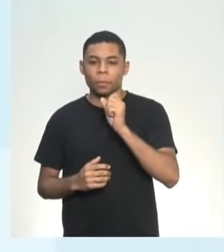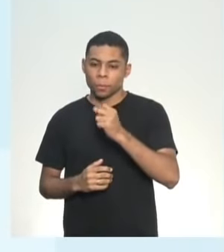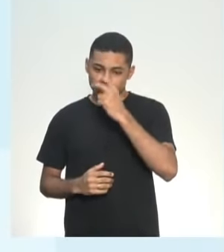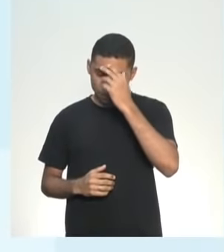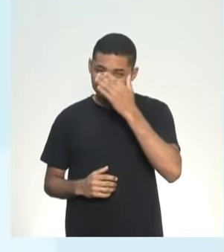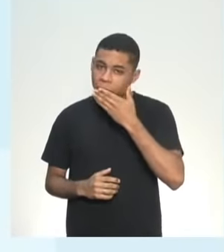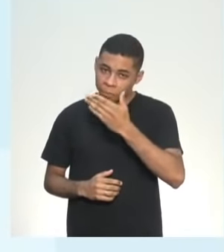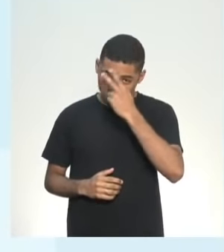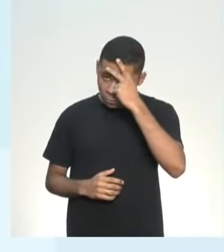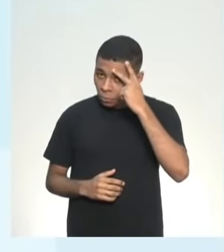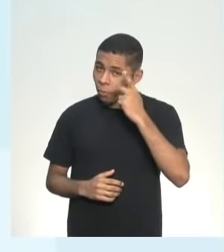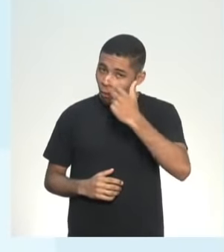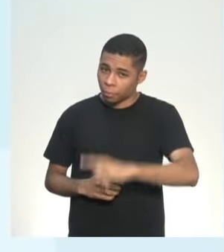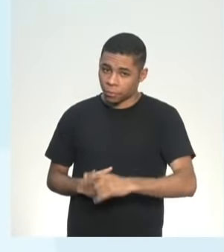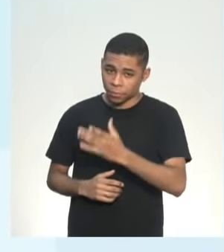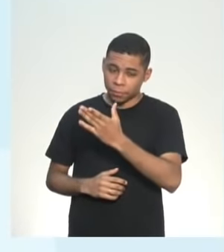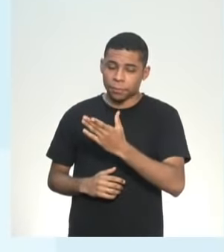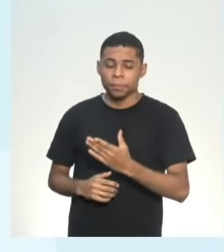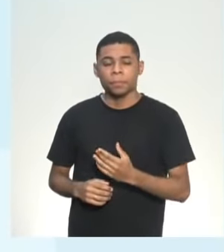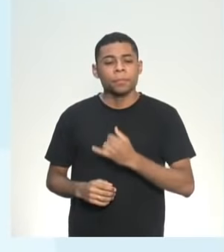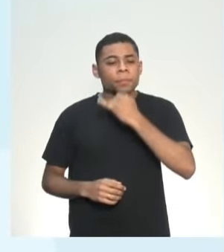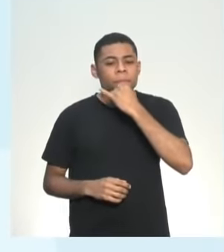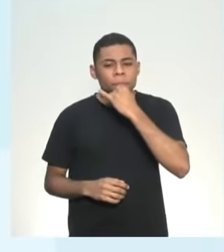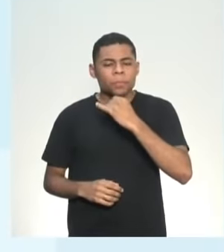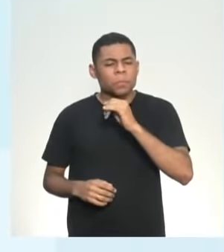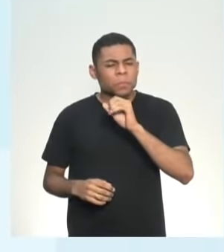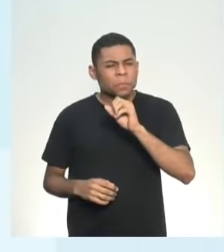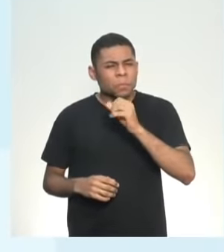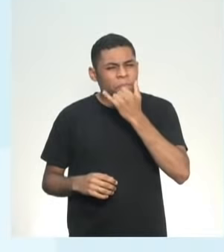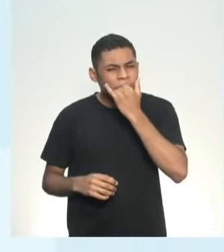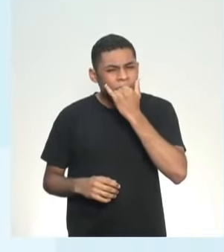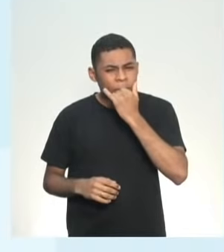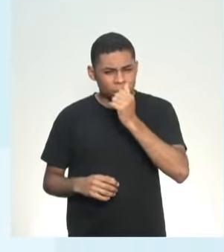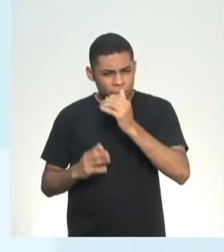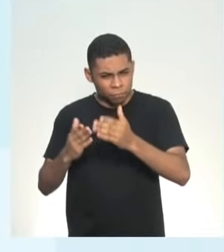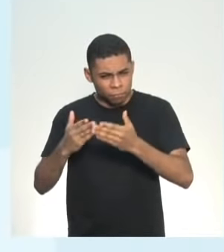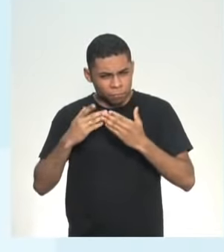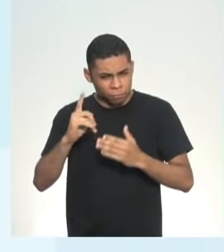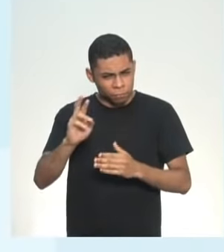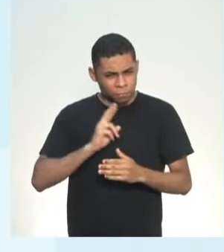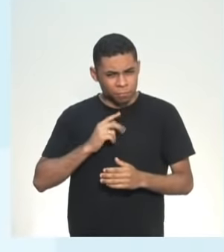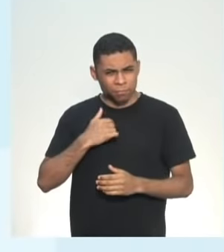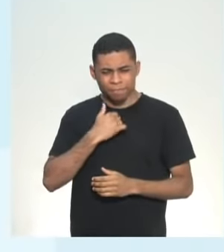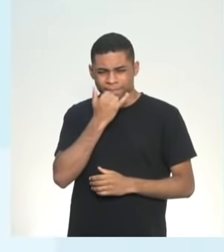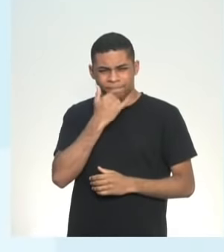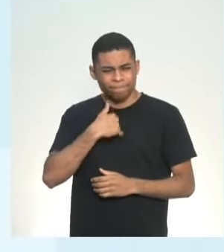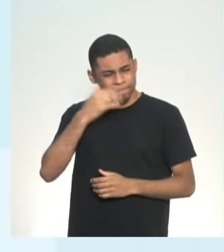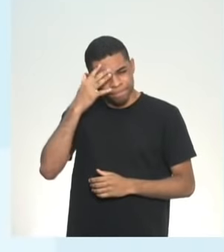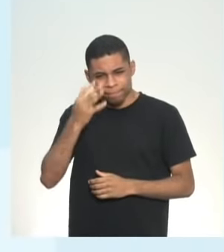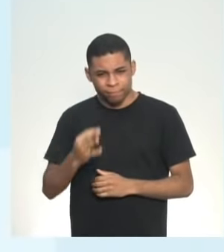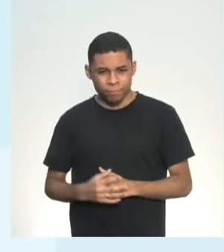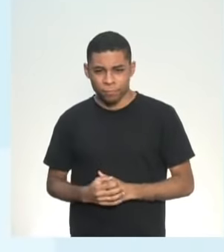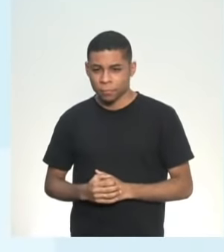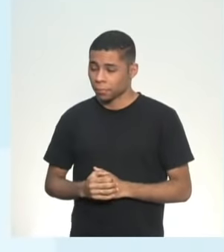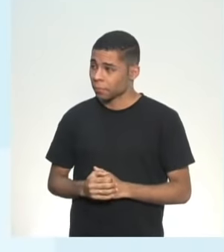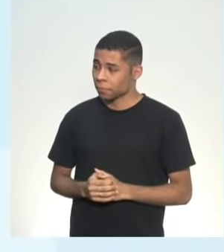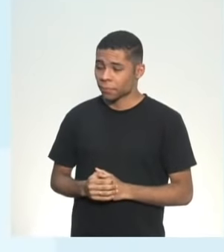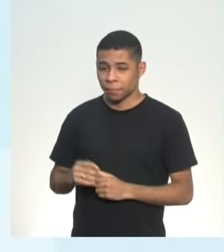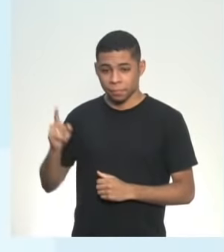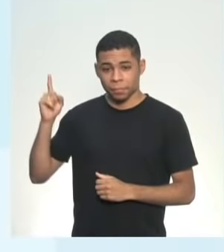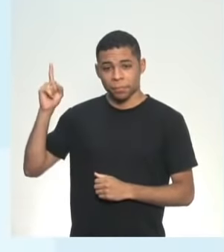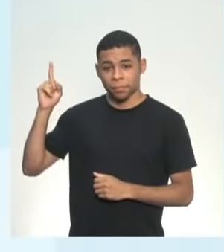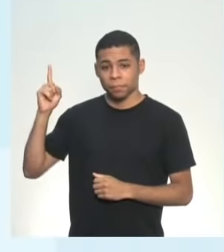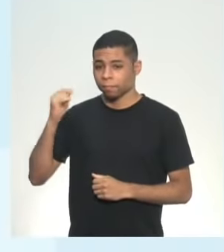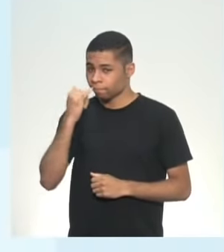pedir pra pessoa responda repetir essa pergunta e você faz o Sorry I can't be with you understand some desculpa você dá para você repetir